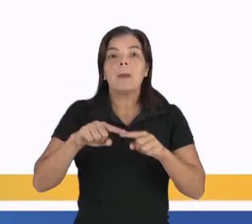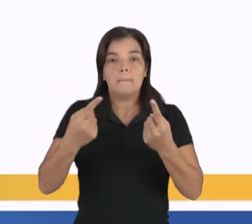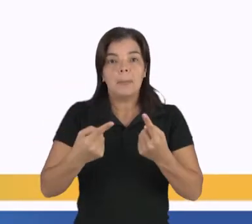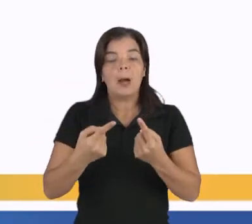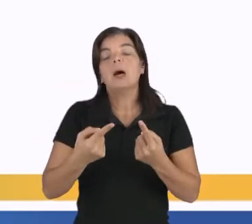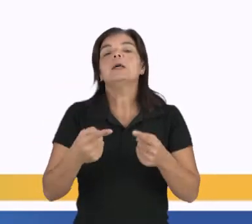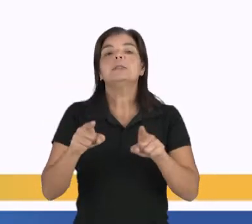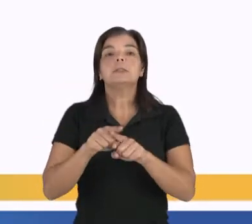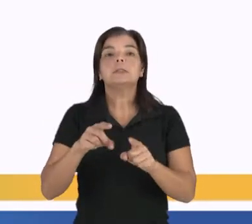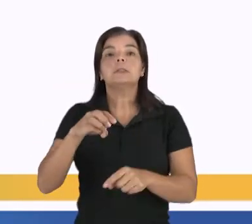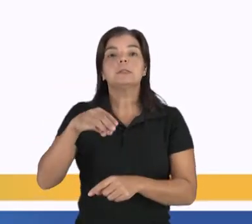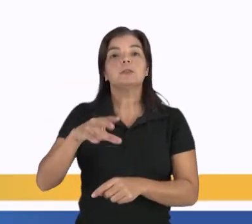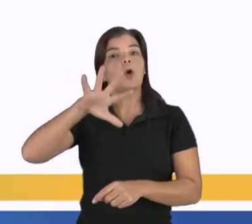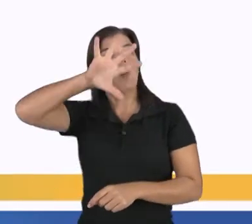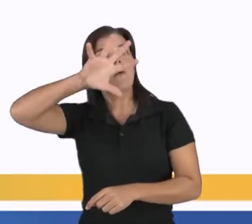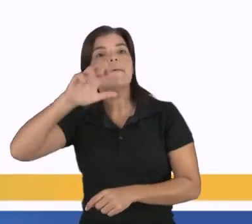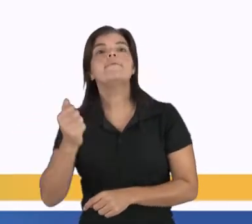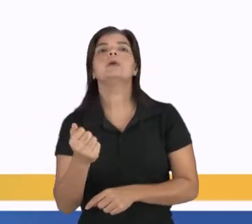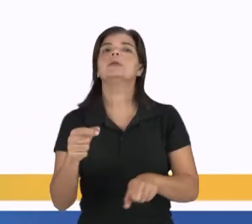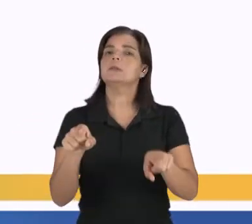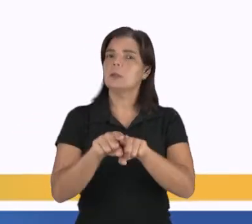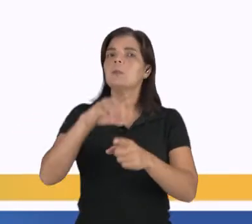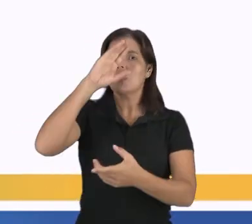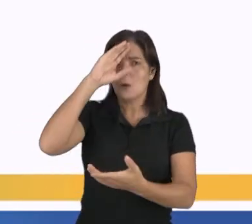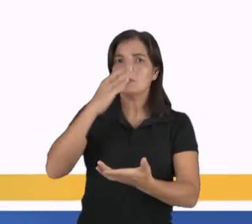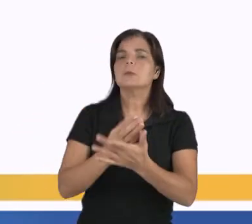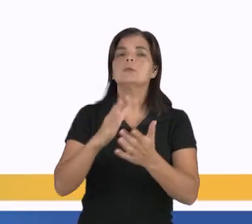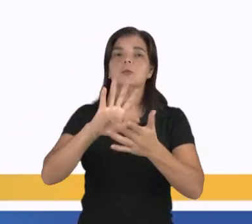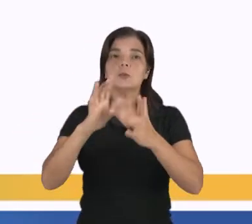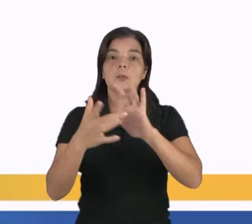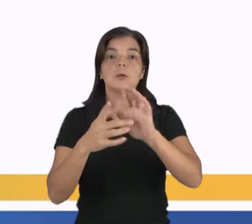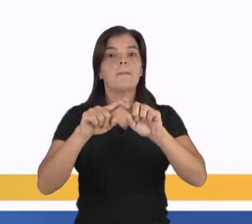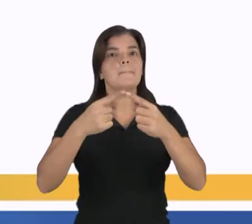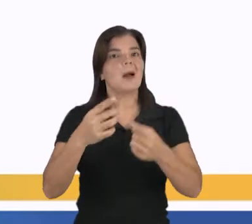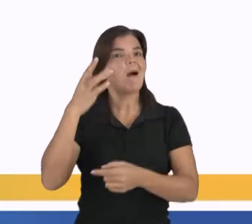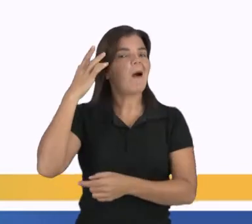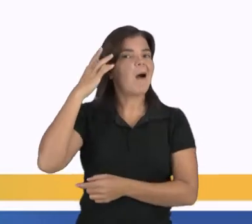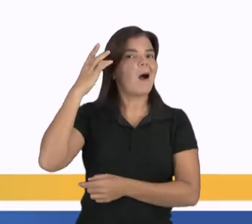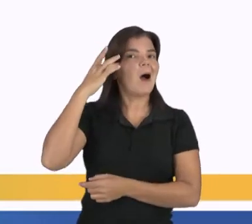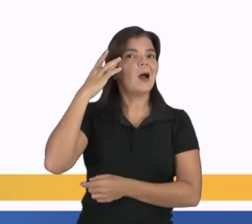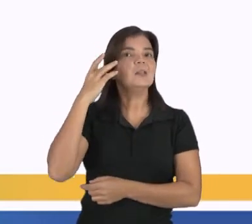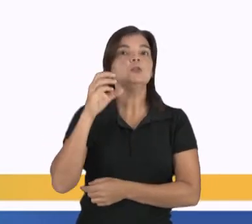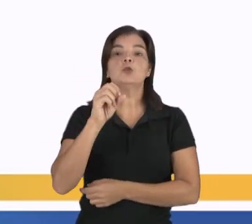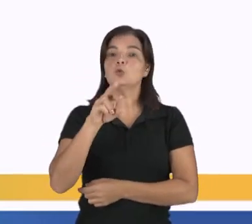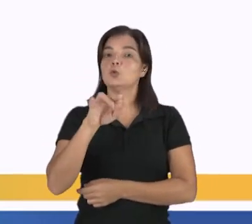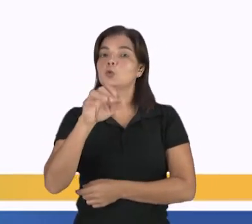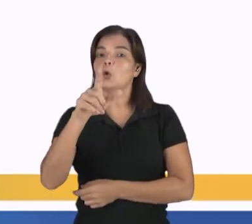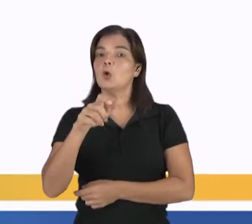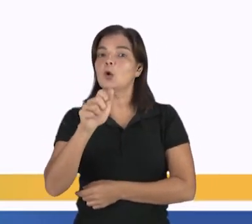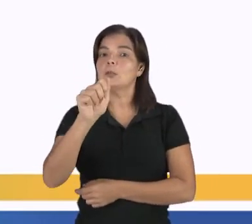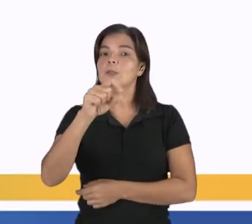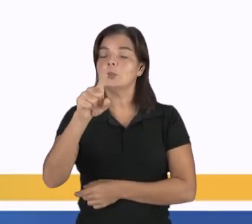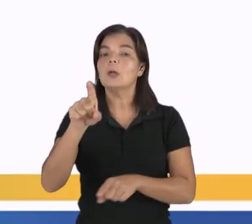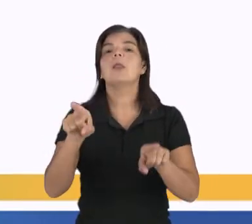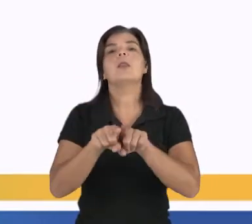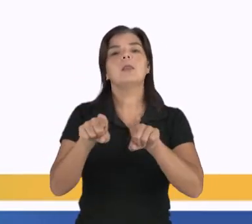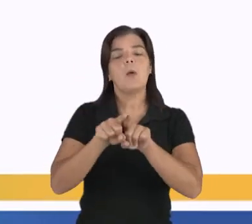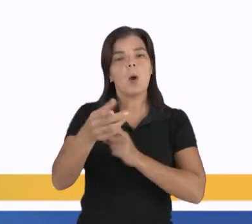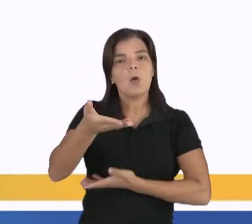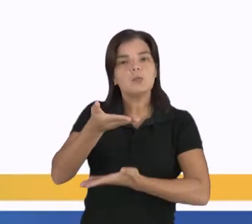as religiões de matrizes africanas, elas também acreditam em Jesus, mas elas acham que os orixás também